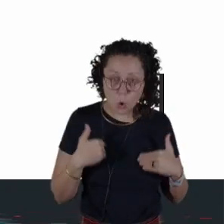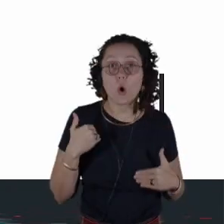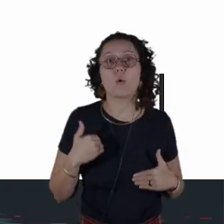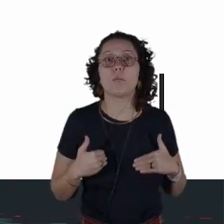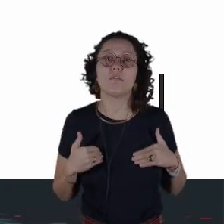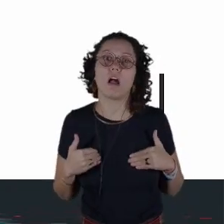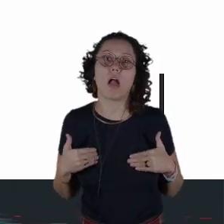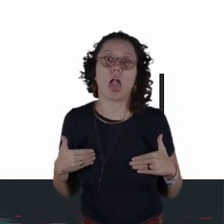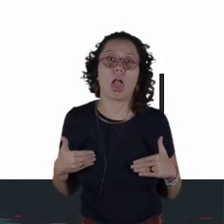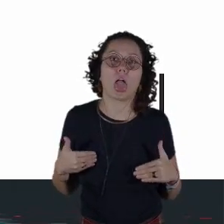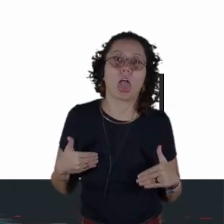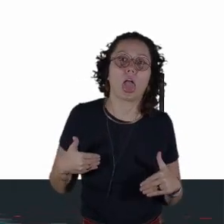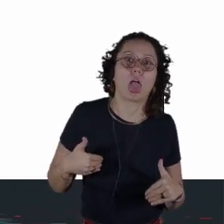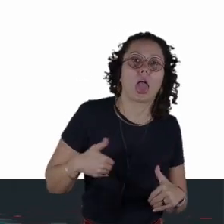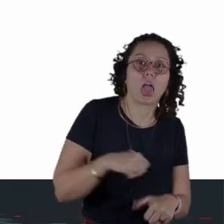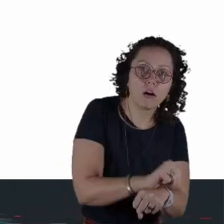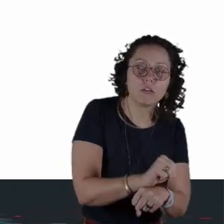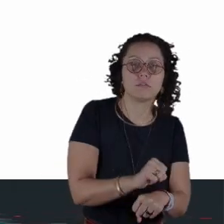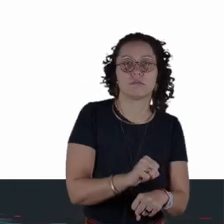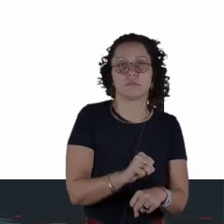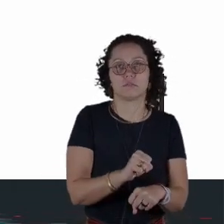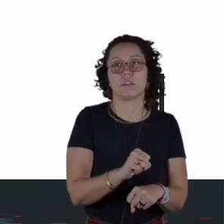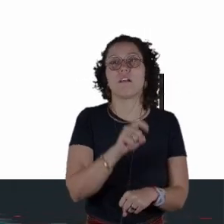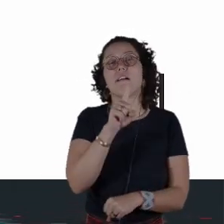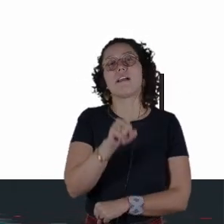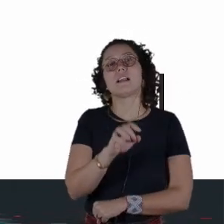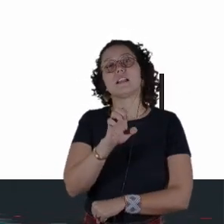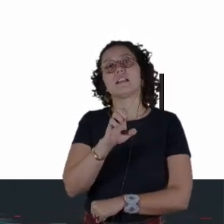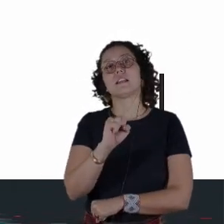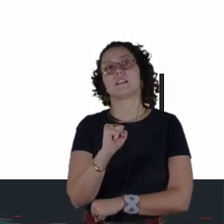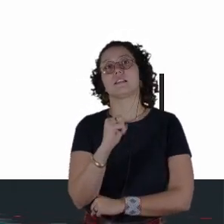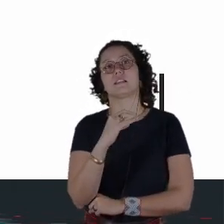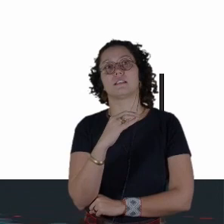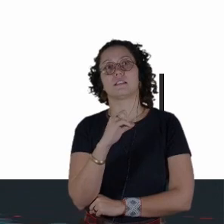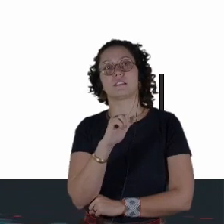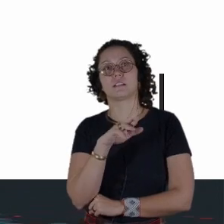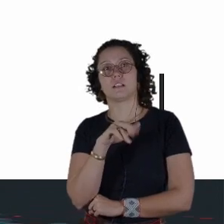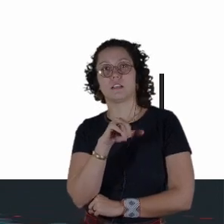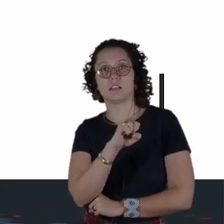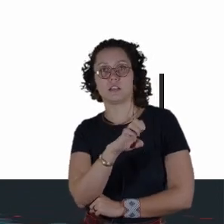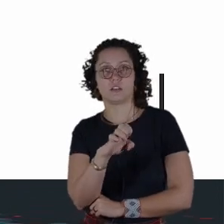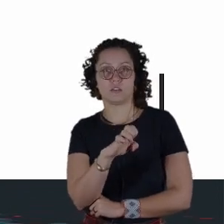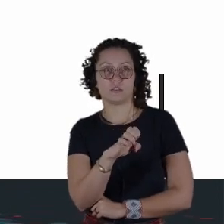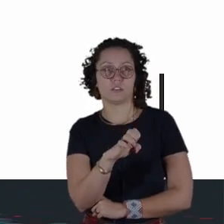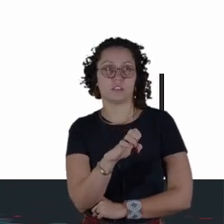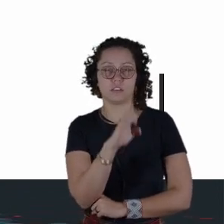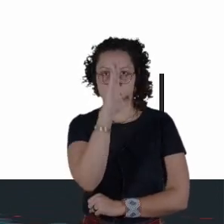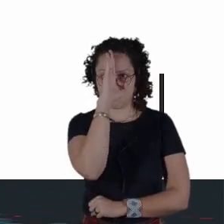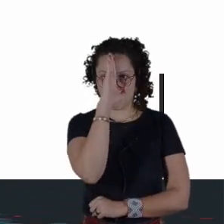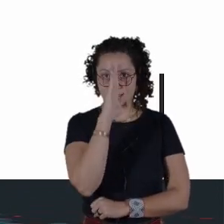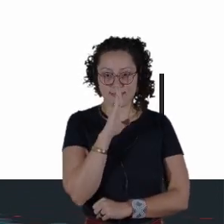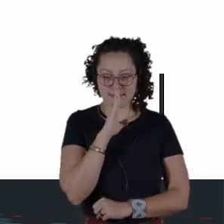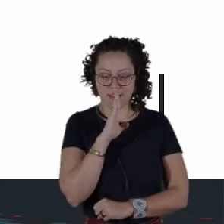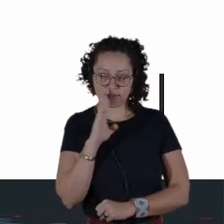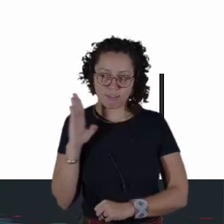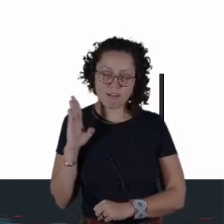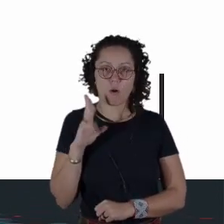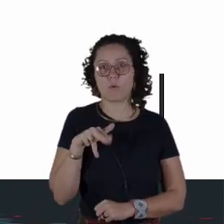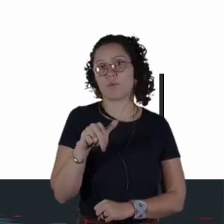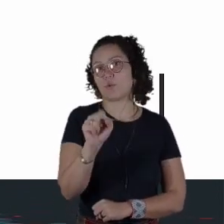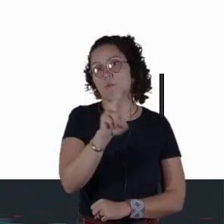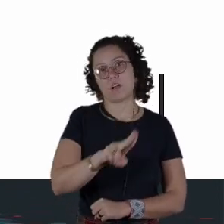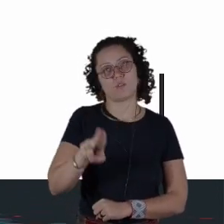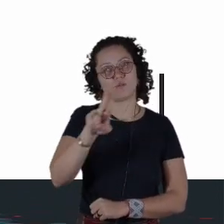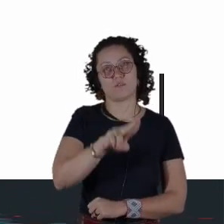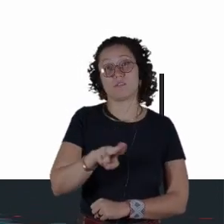Huntington e esclerose lateral amiotrófica. Eu tenho que confessar, nunca usaria na esclerose lateral amiotrófica. É uma